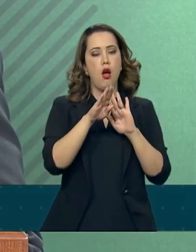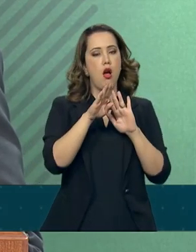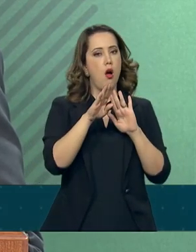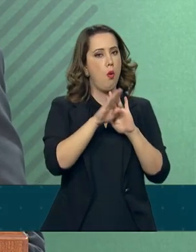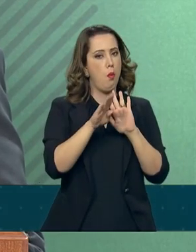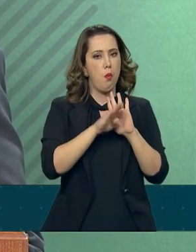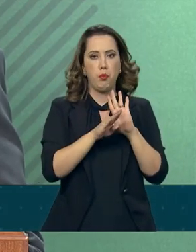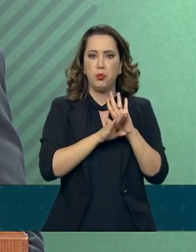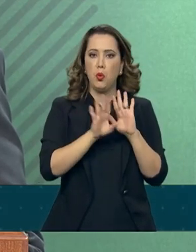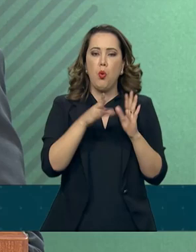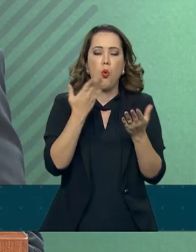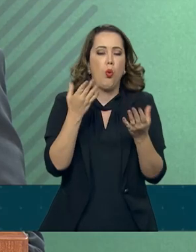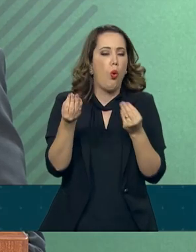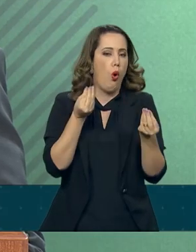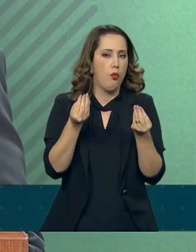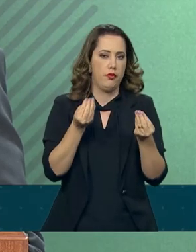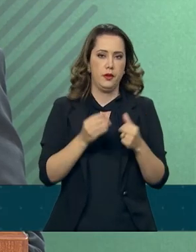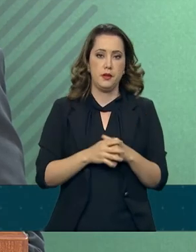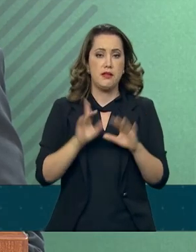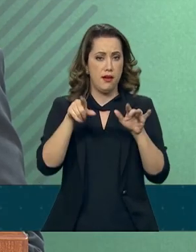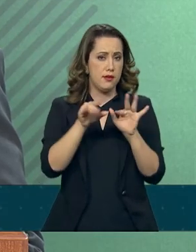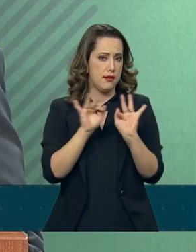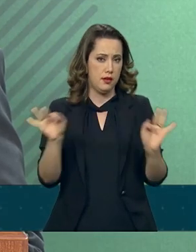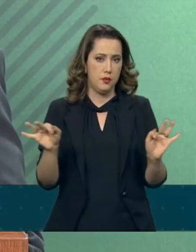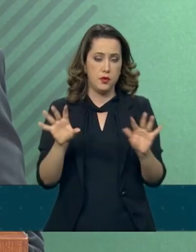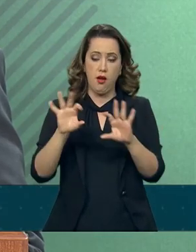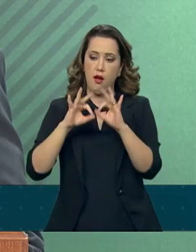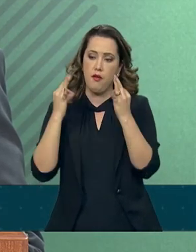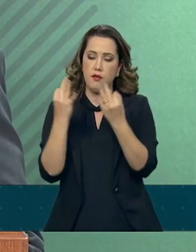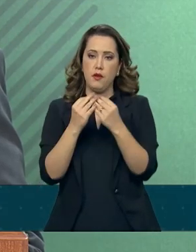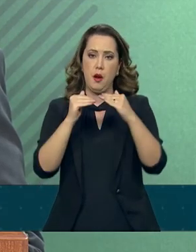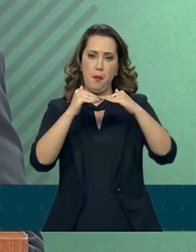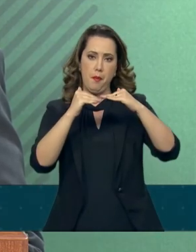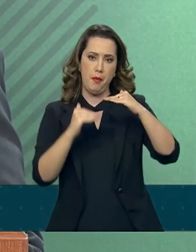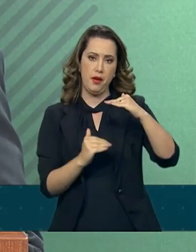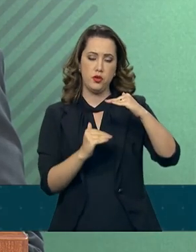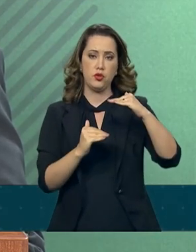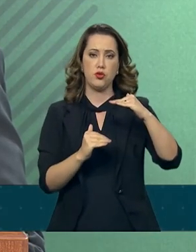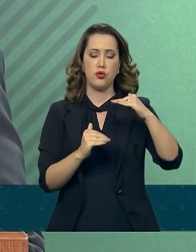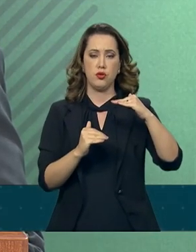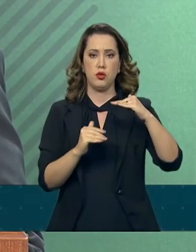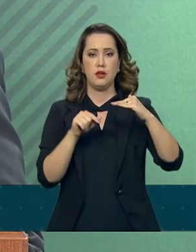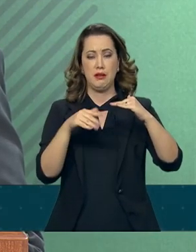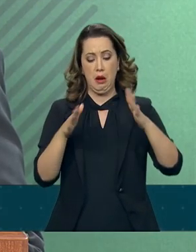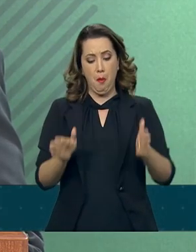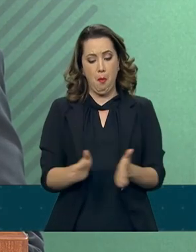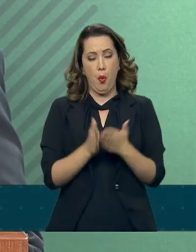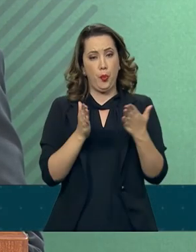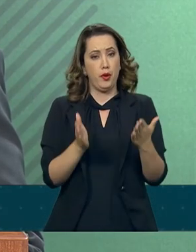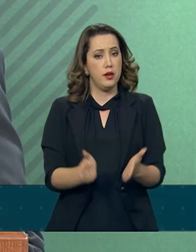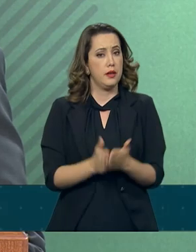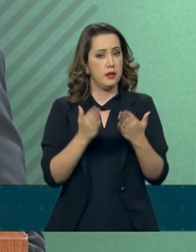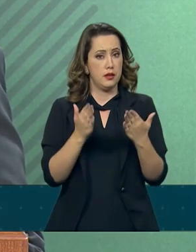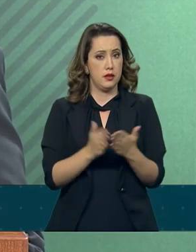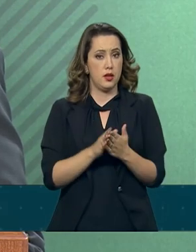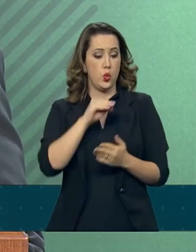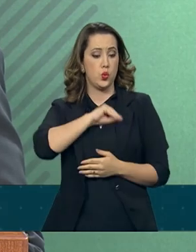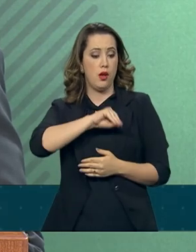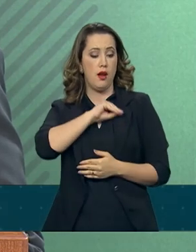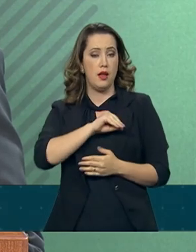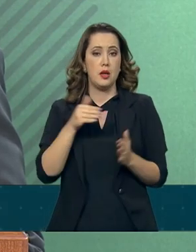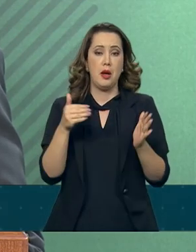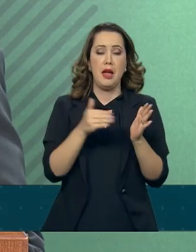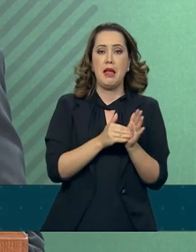simples as famílias consideradas abaixo da linha da pobreza com renda per capta de